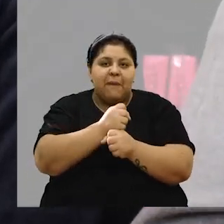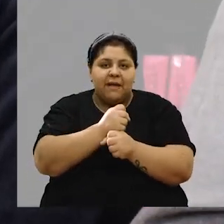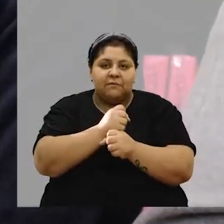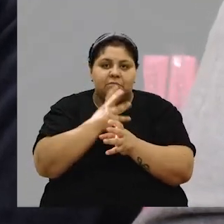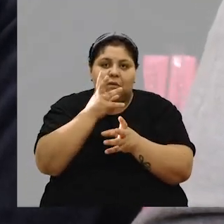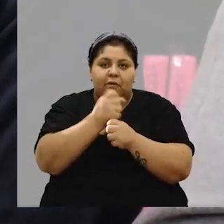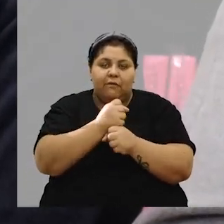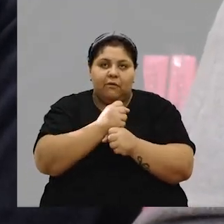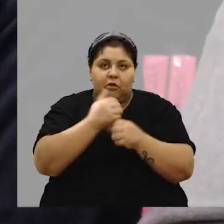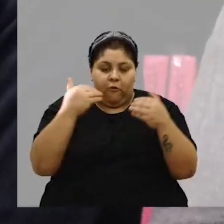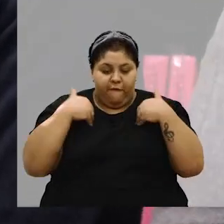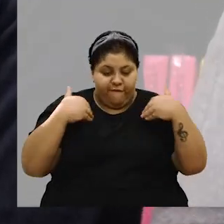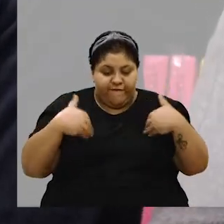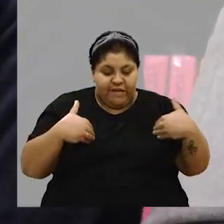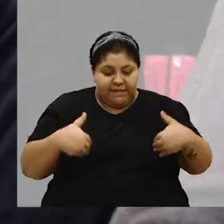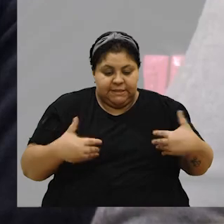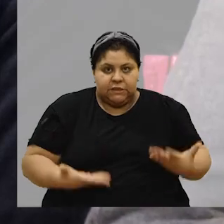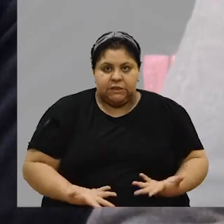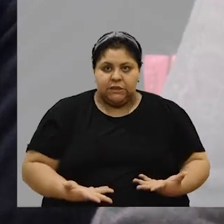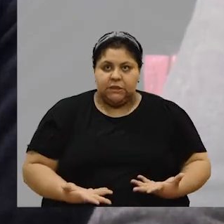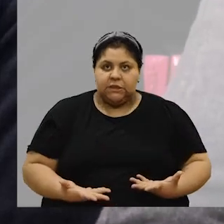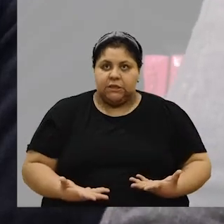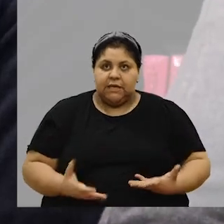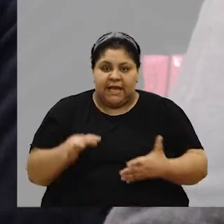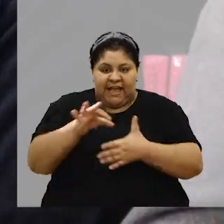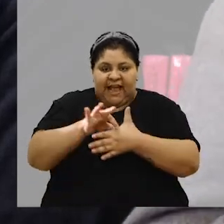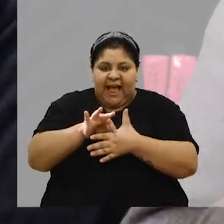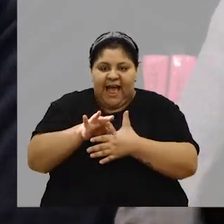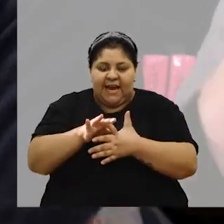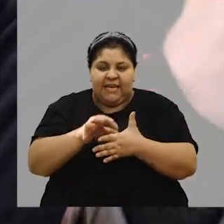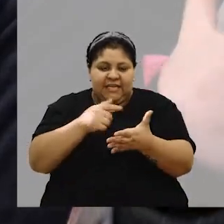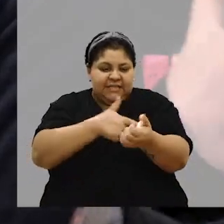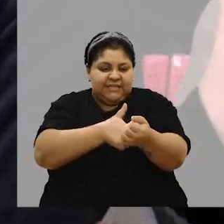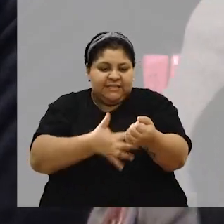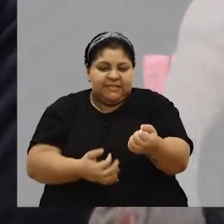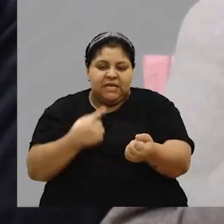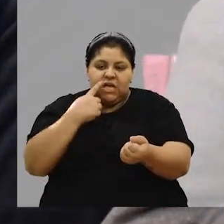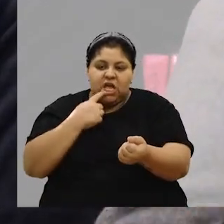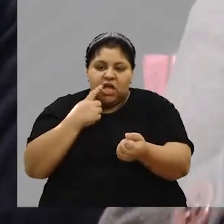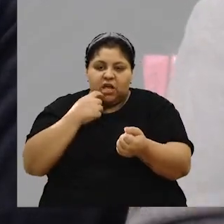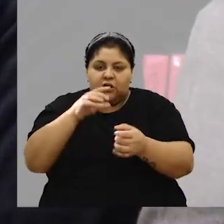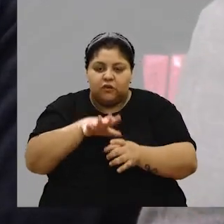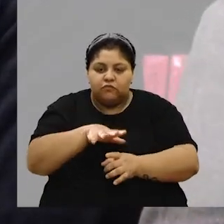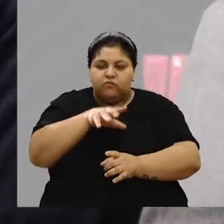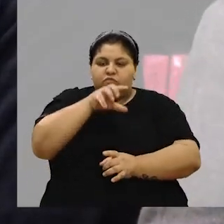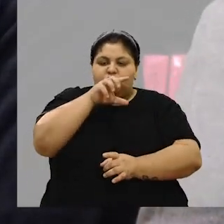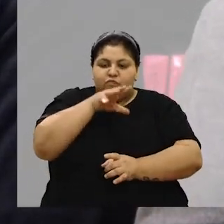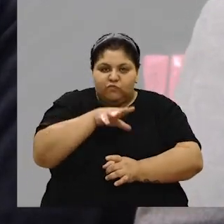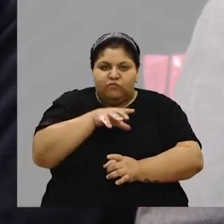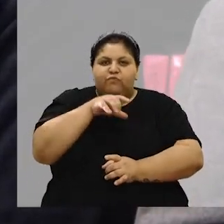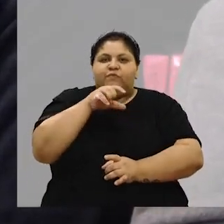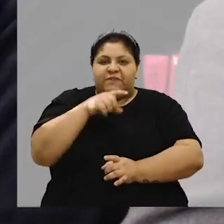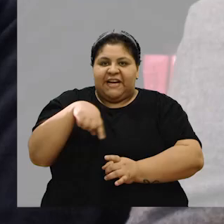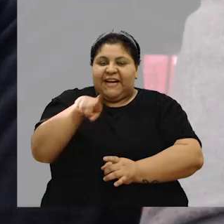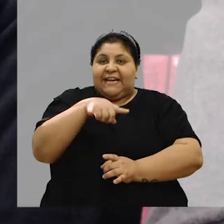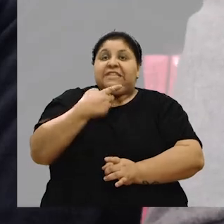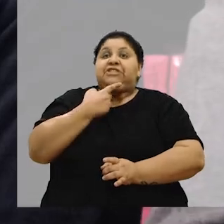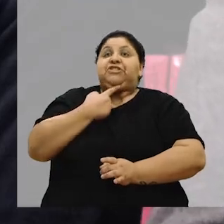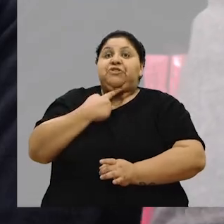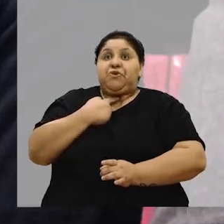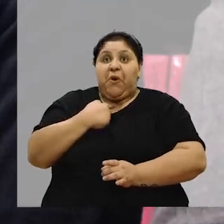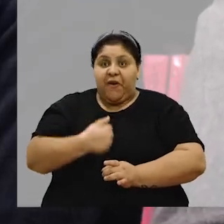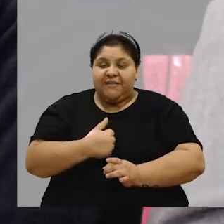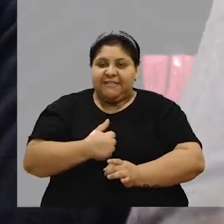somos animais, né? Nós somos físicos, nós somos carne, sangue, respiração. E a